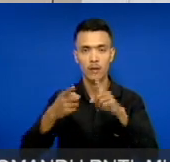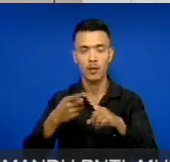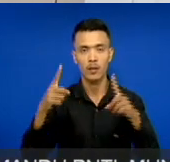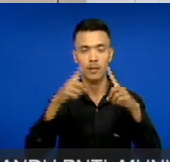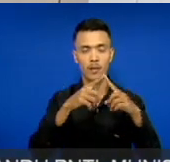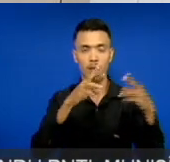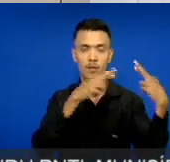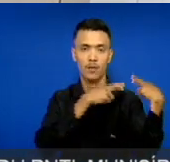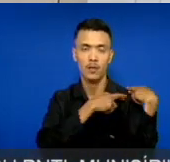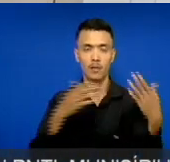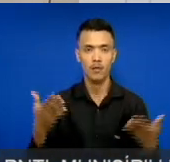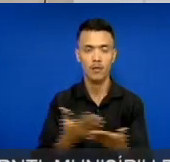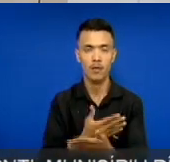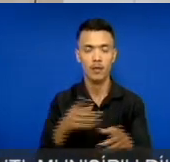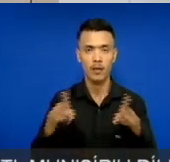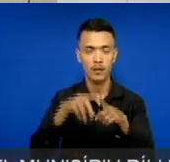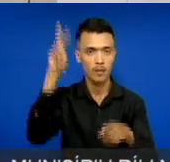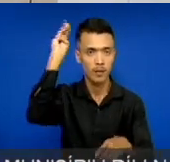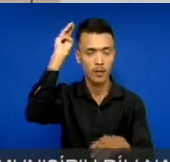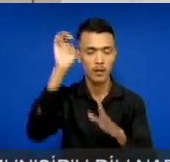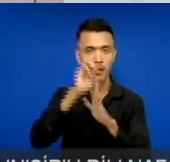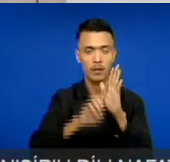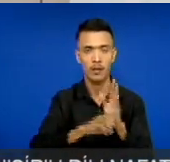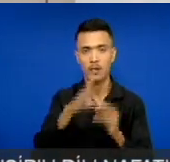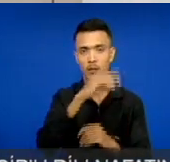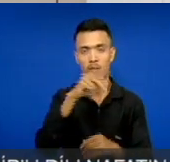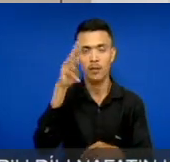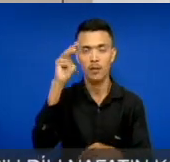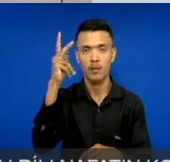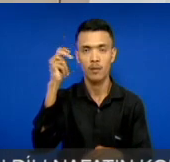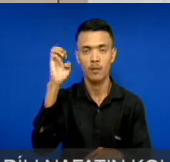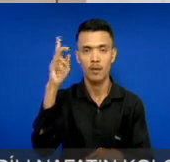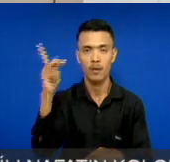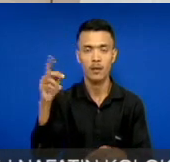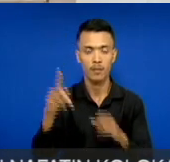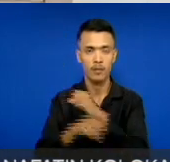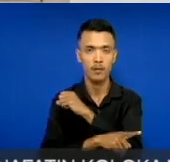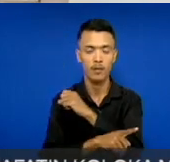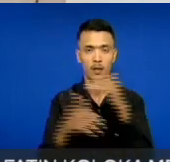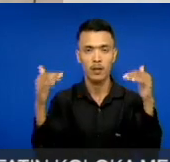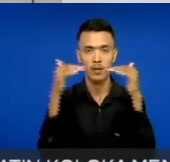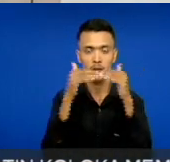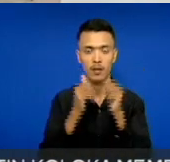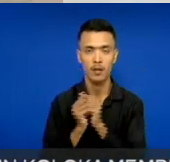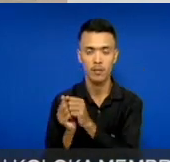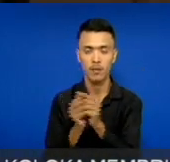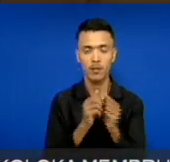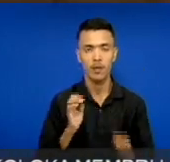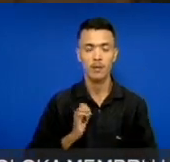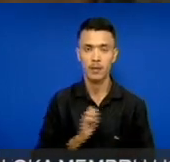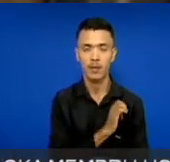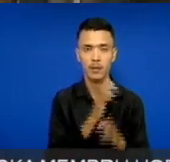fone no dar ministro Estado no Ministro de Negócios Estrangeiros Portugal. E a encontro ne acompanha a embaixadora Timor-Leste para